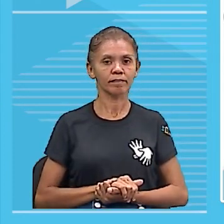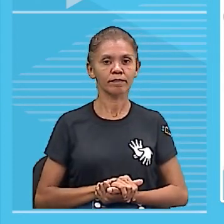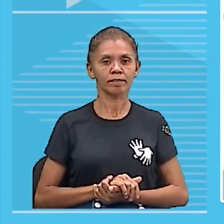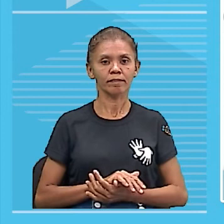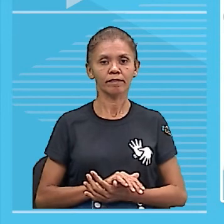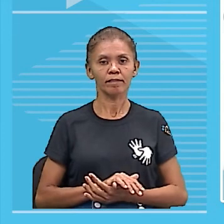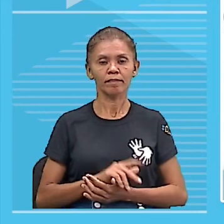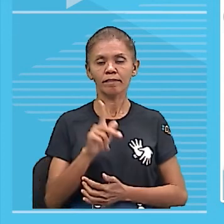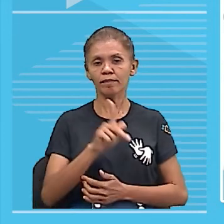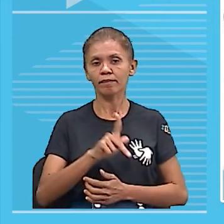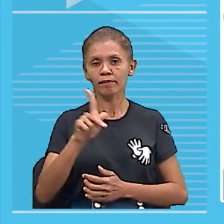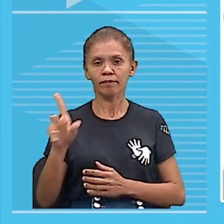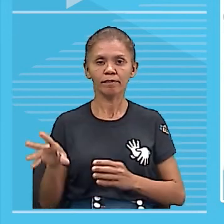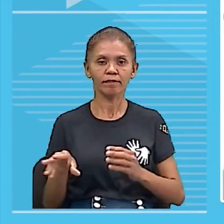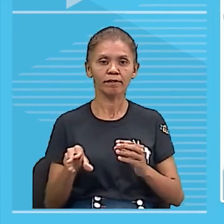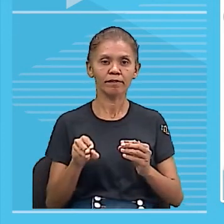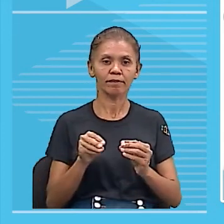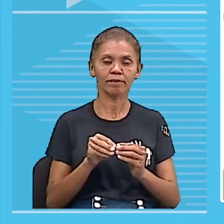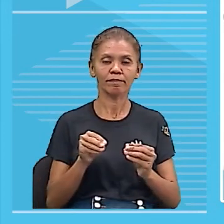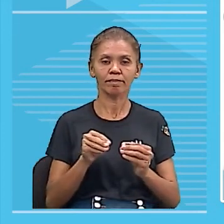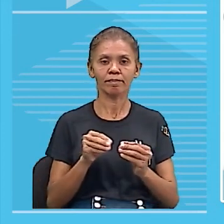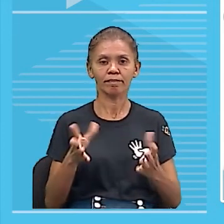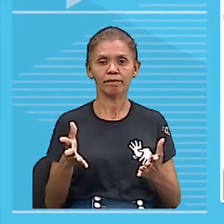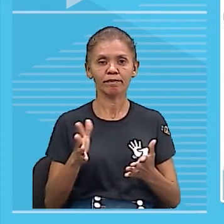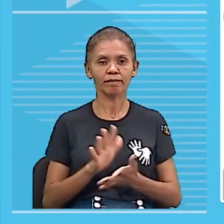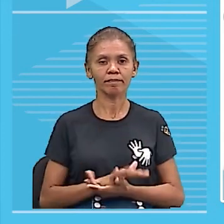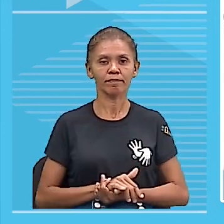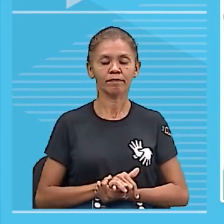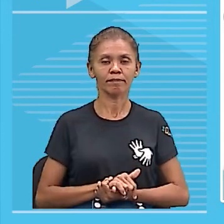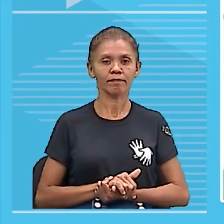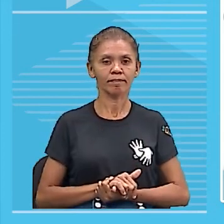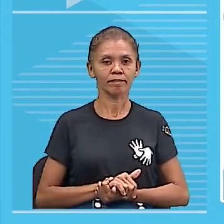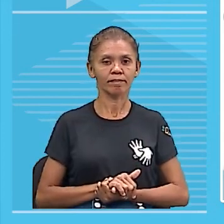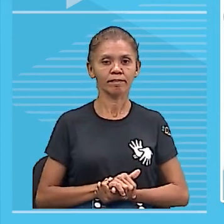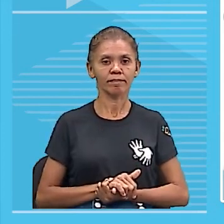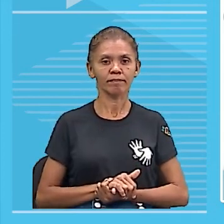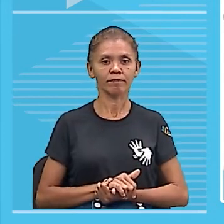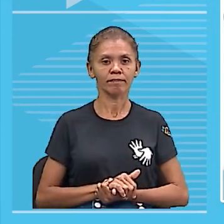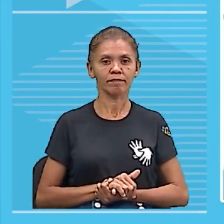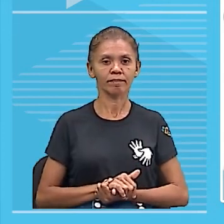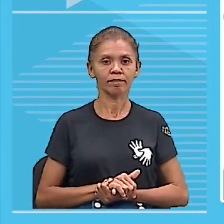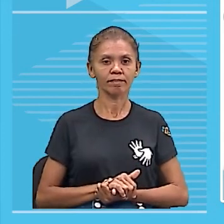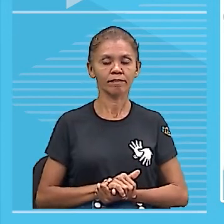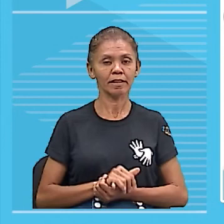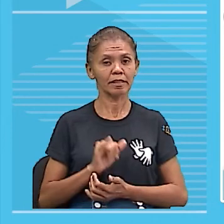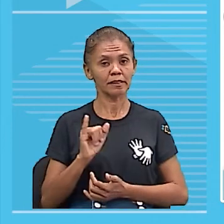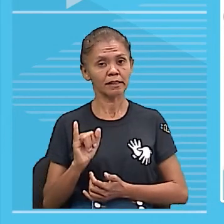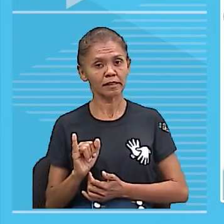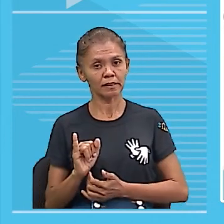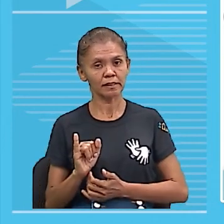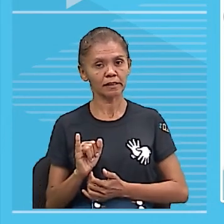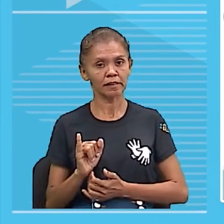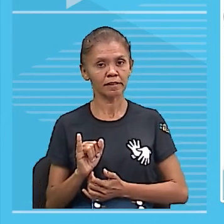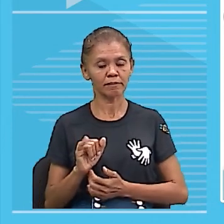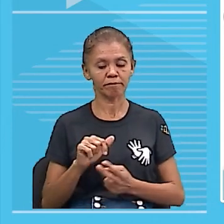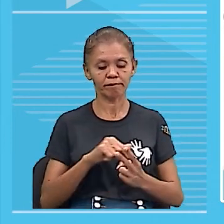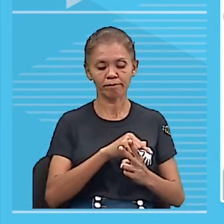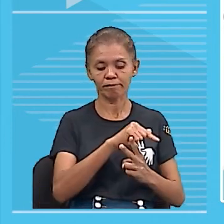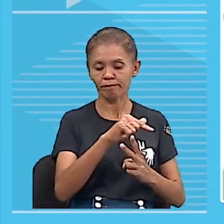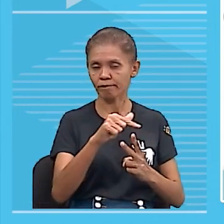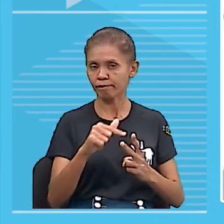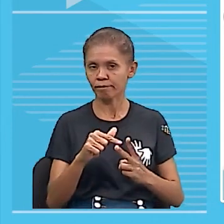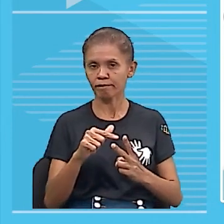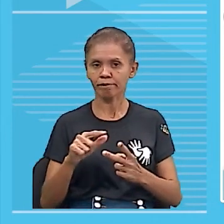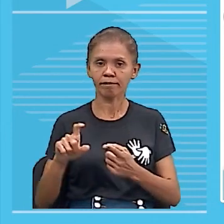você eu vou ver se eu achei muito complicado vou simplificar o caso você tenha dois